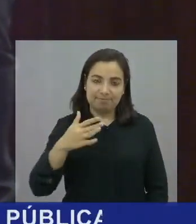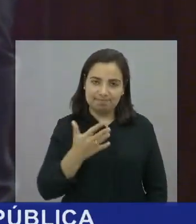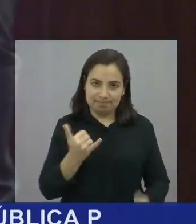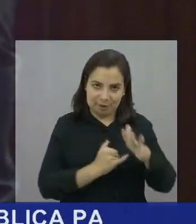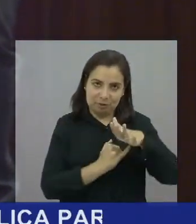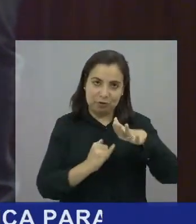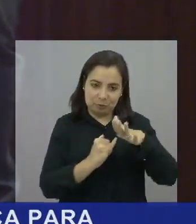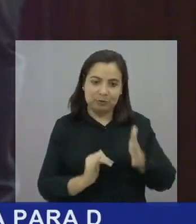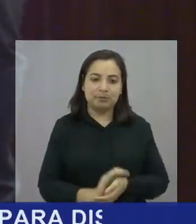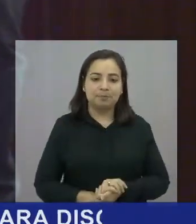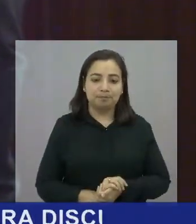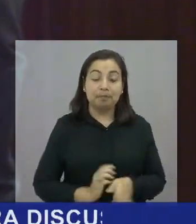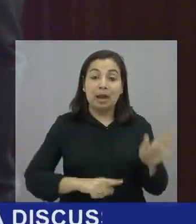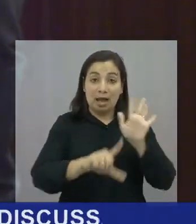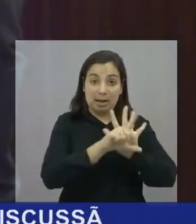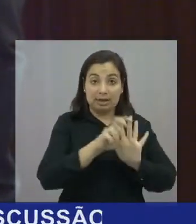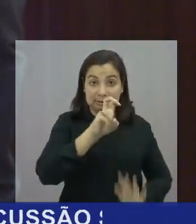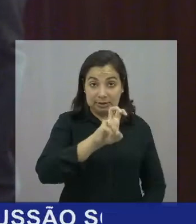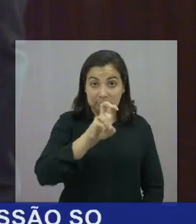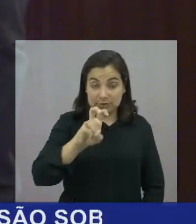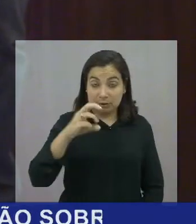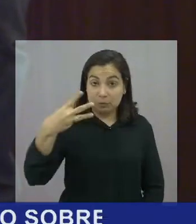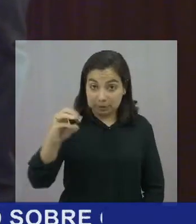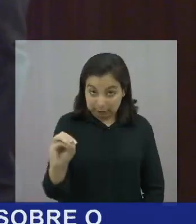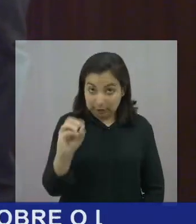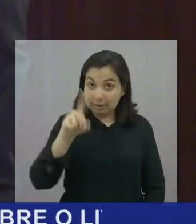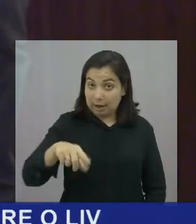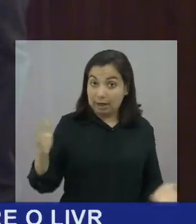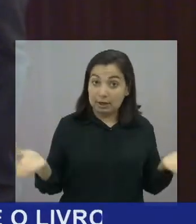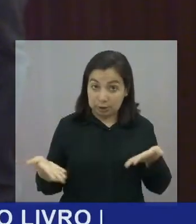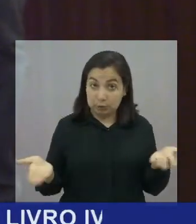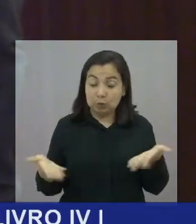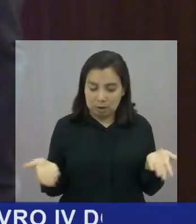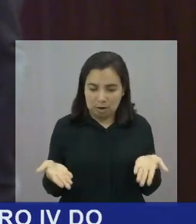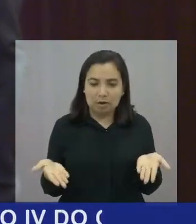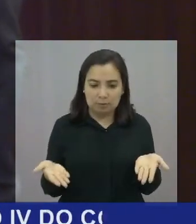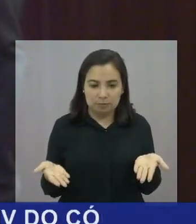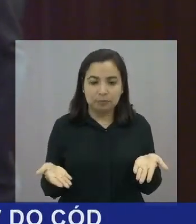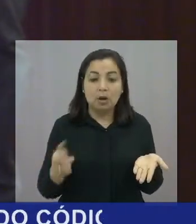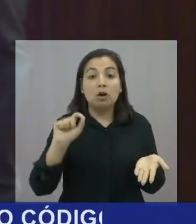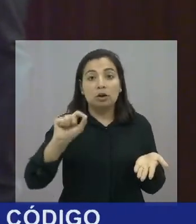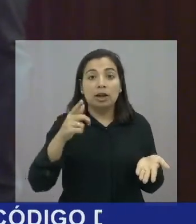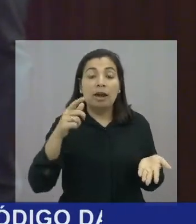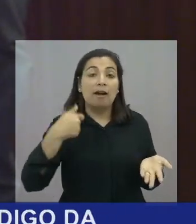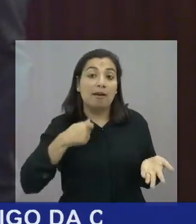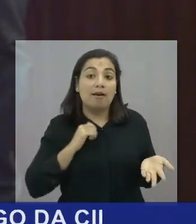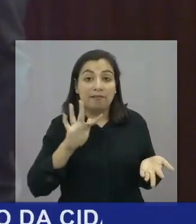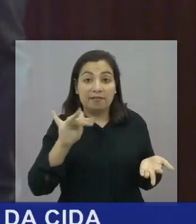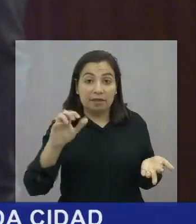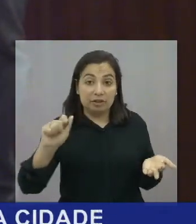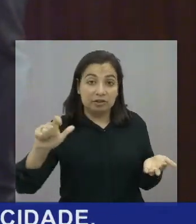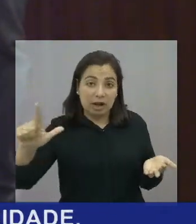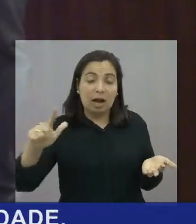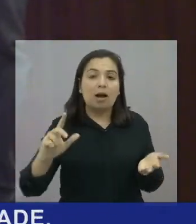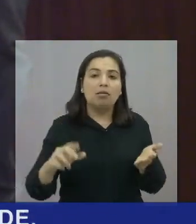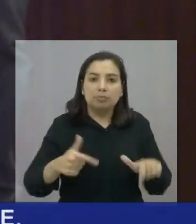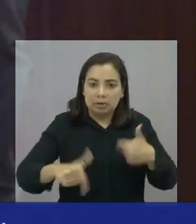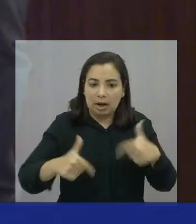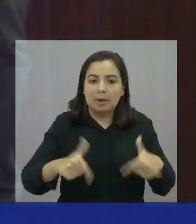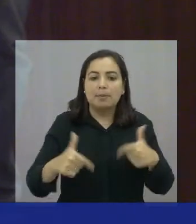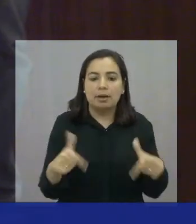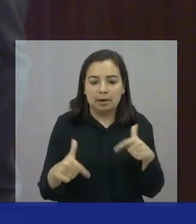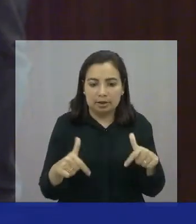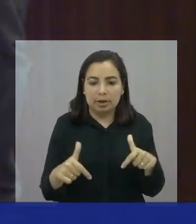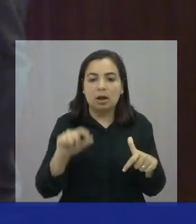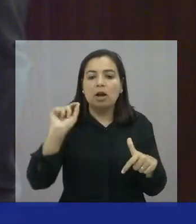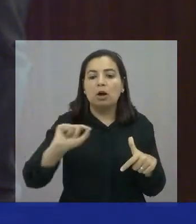A Lei 5530, que é atual, que é o que o fiscal trabalha com ela, traz a figura